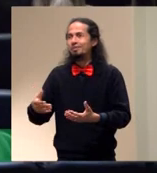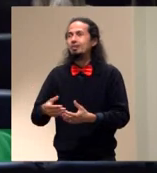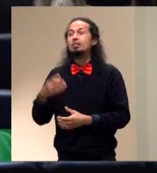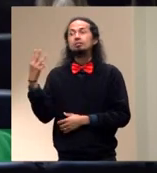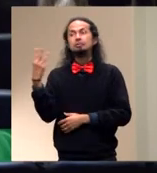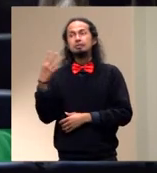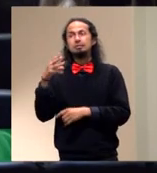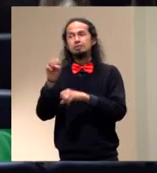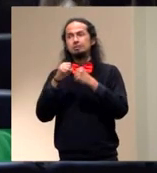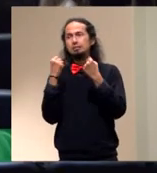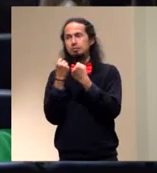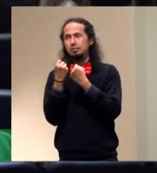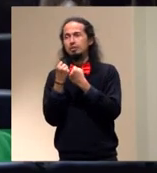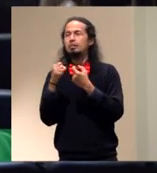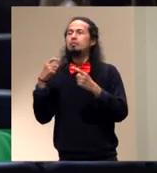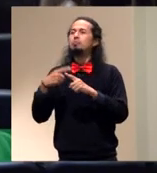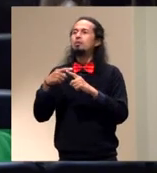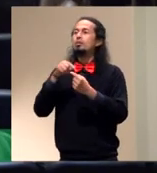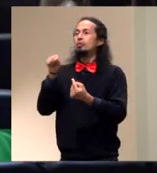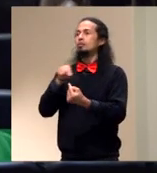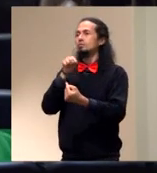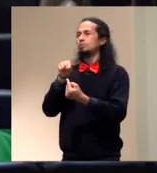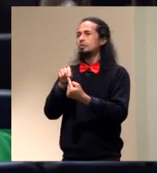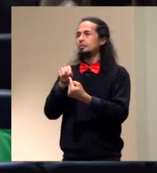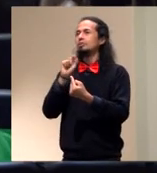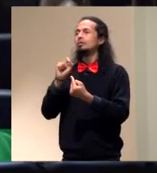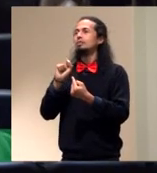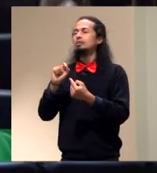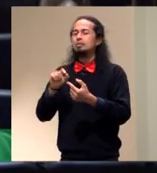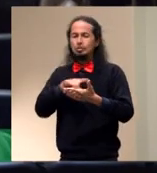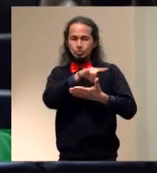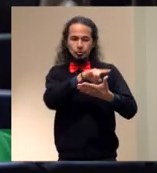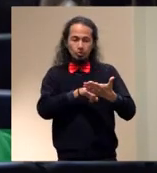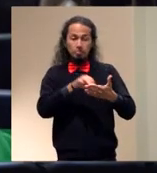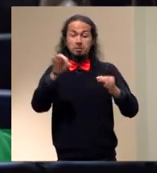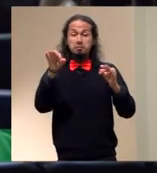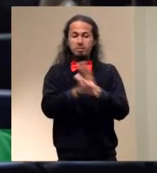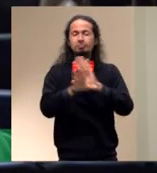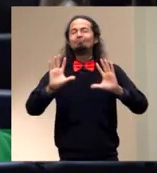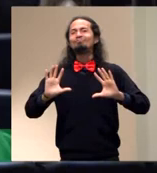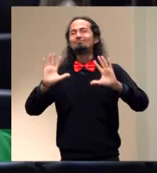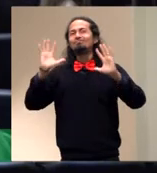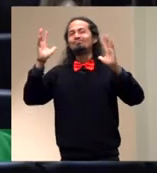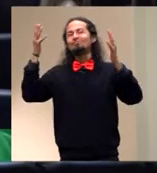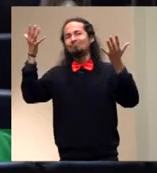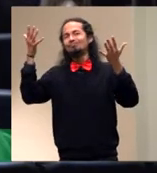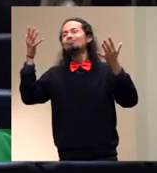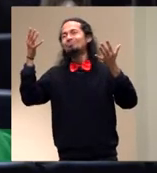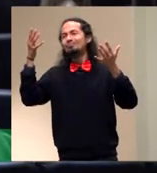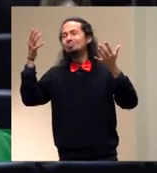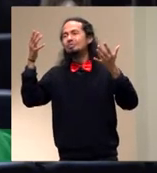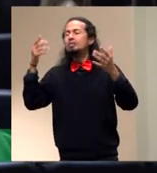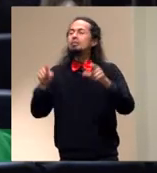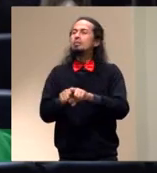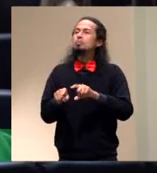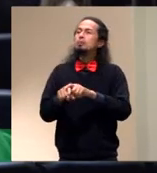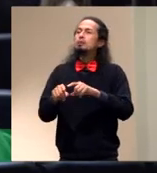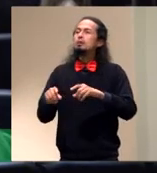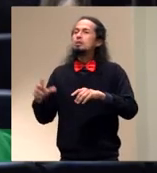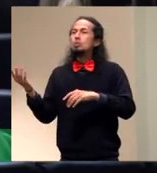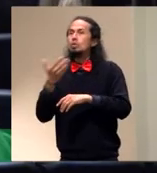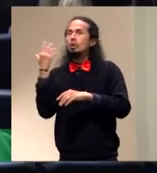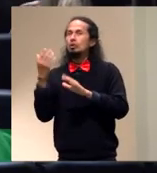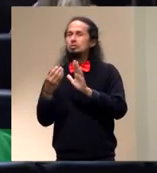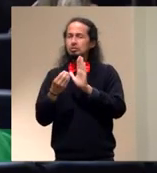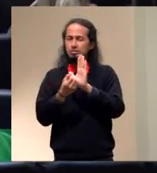alguma medida, ele teve essa intenção de celebrar o documento, o movimento feito pela rede, de fortalecer os nossos códigos,